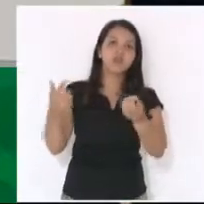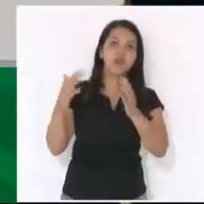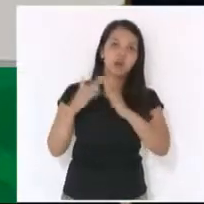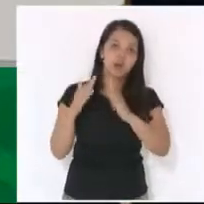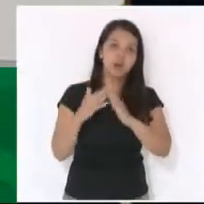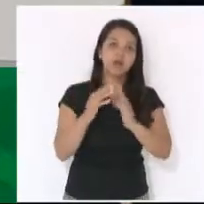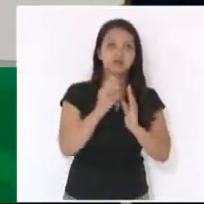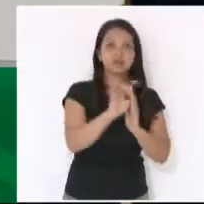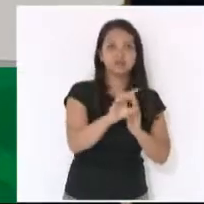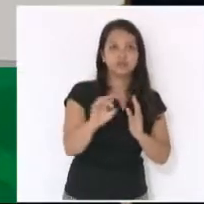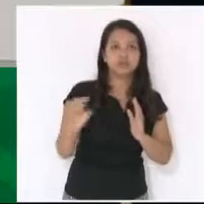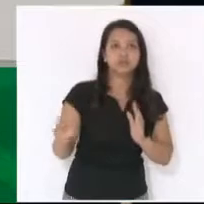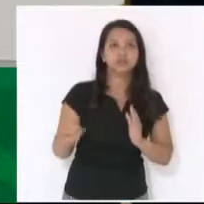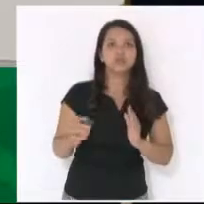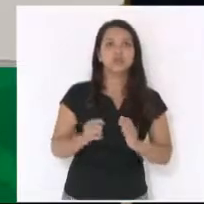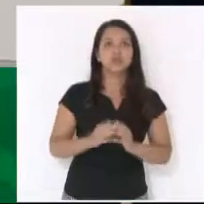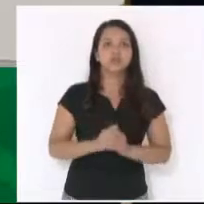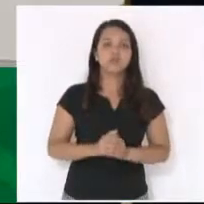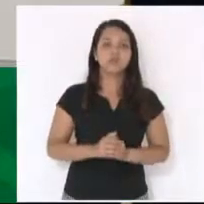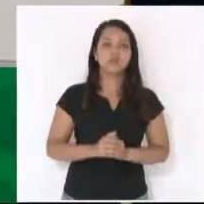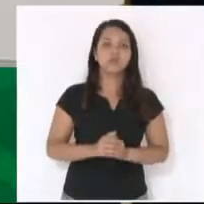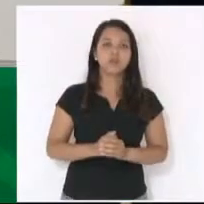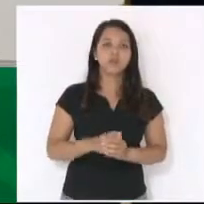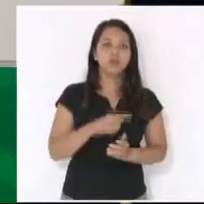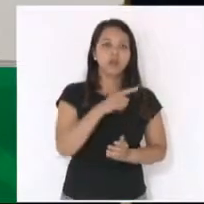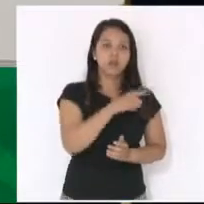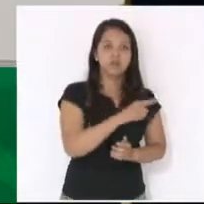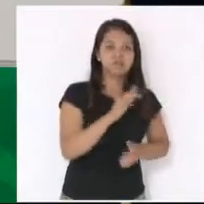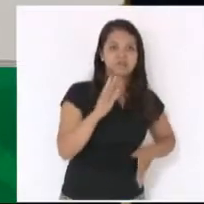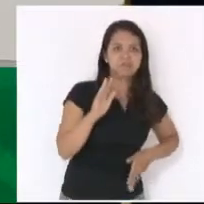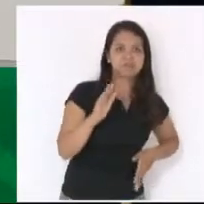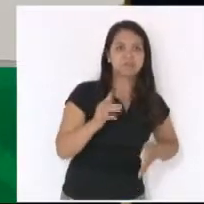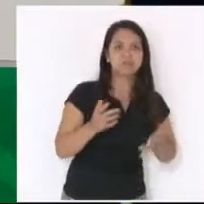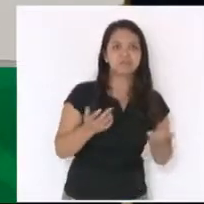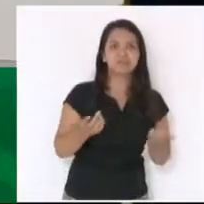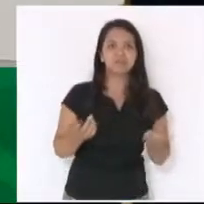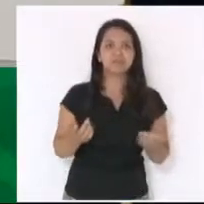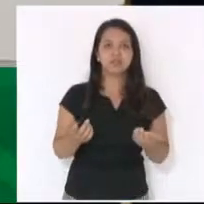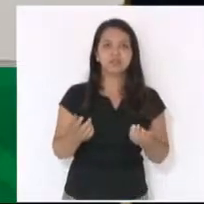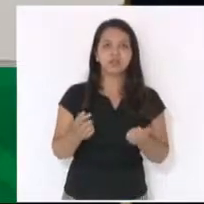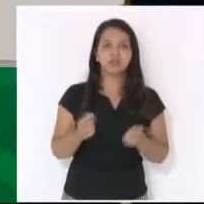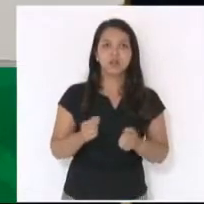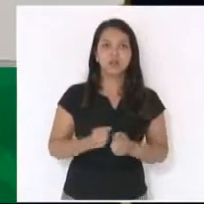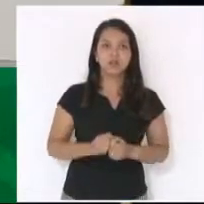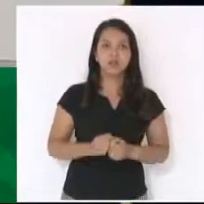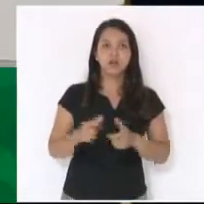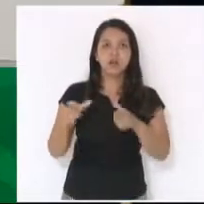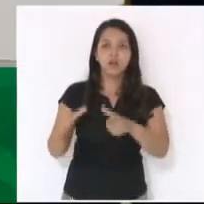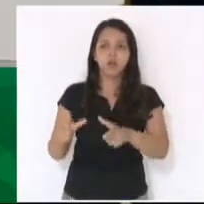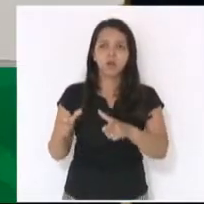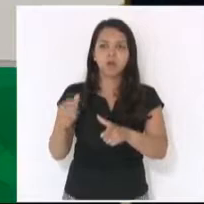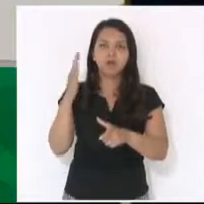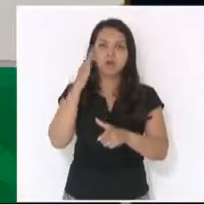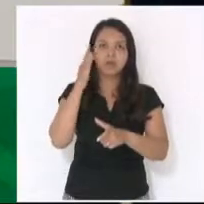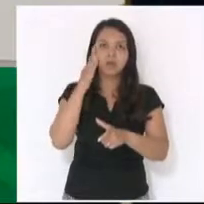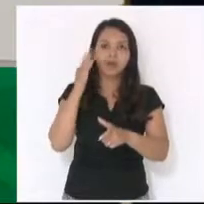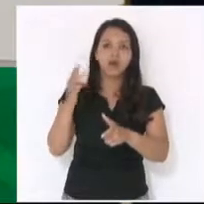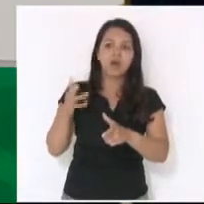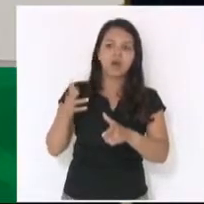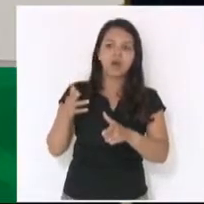ou deu marginal não possa ter a certeza que é um local desprotegido